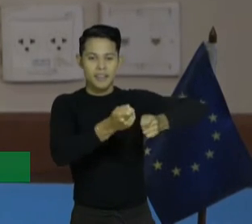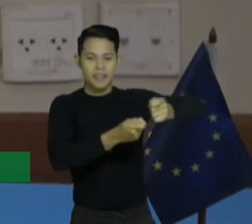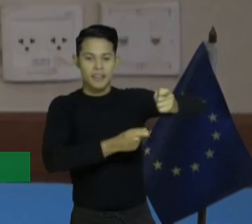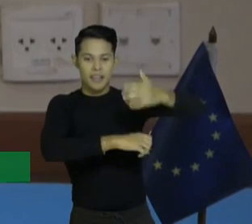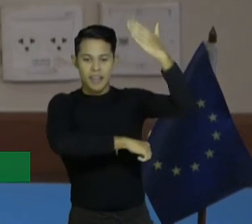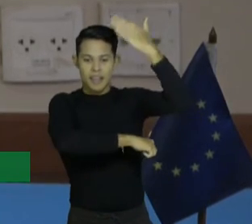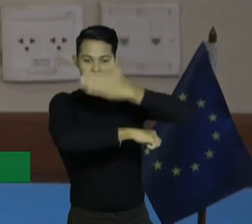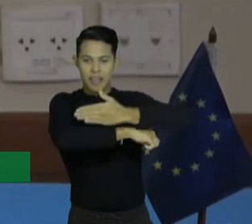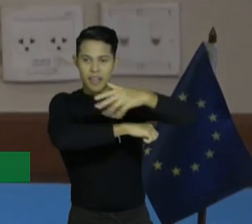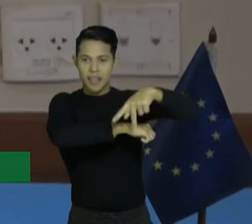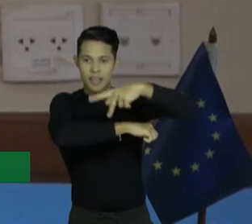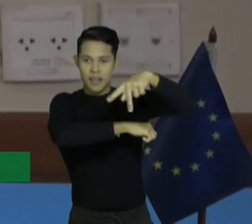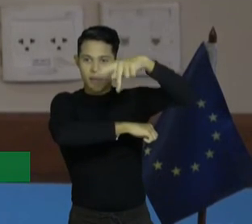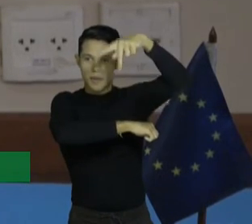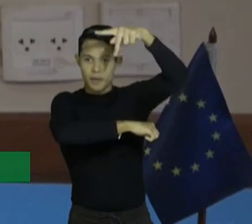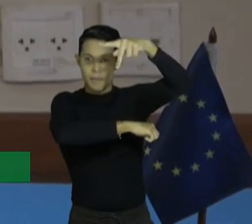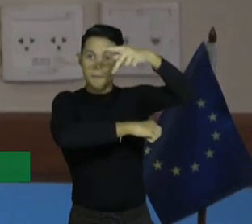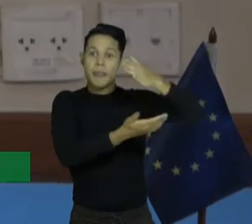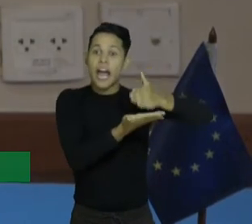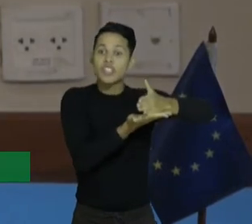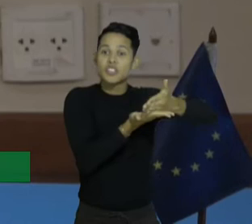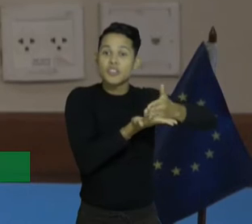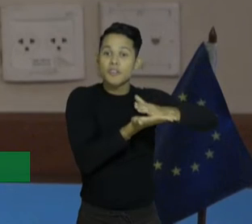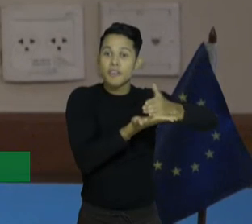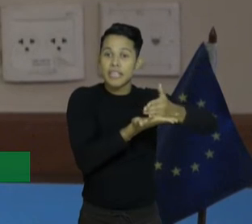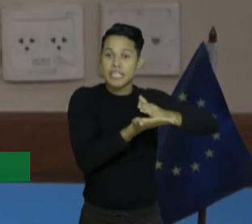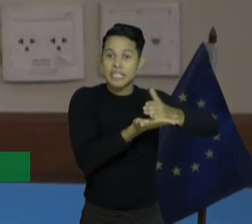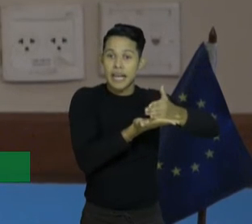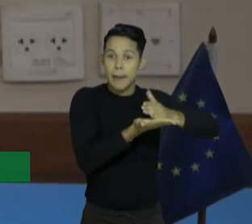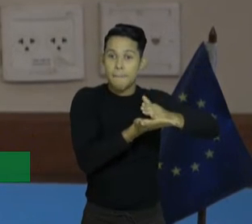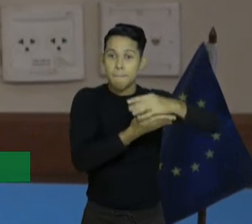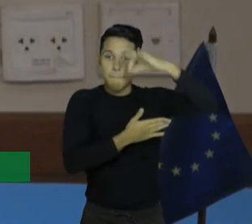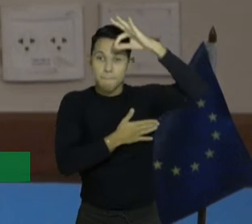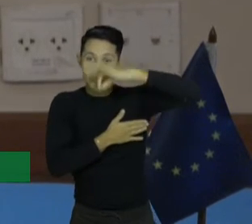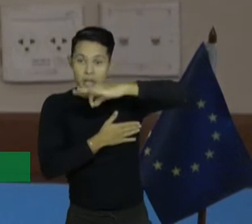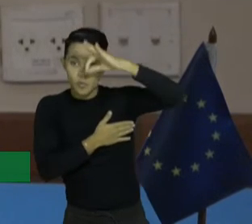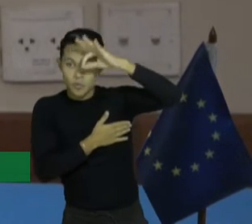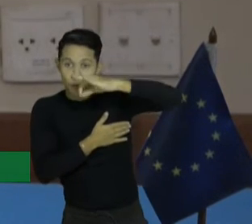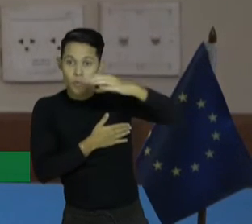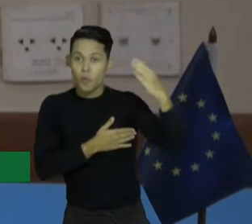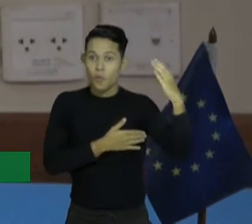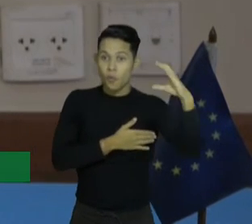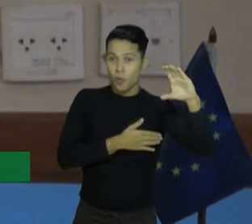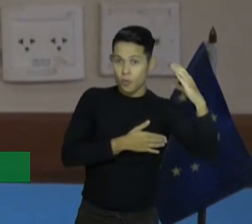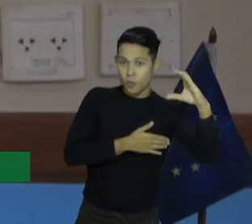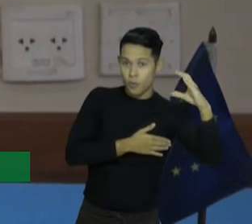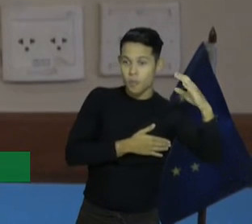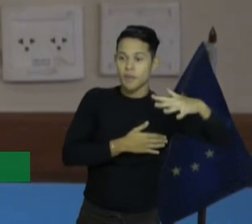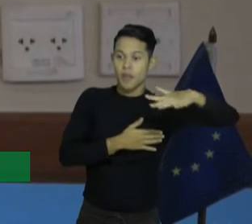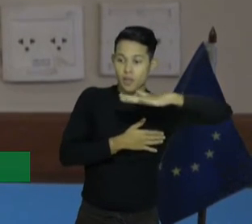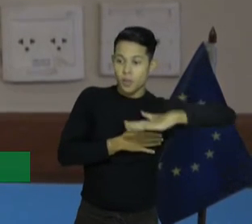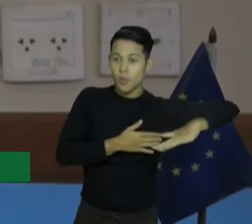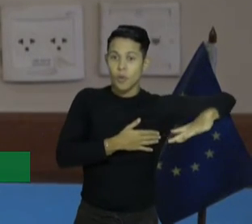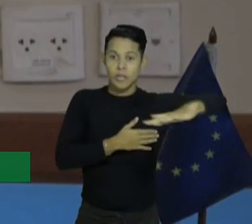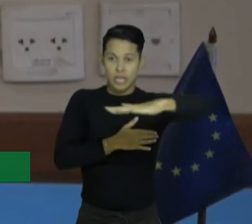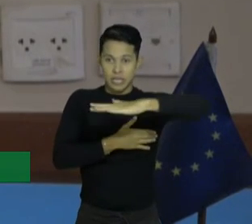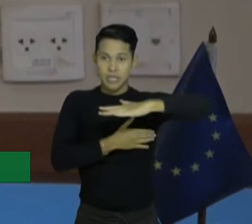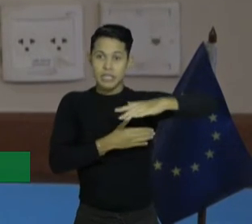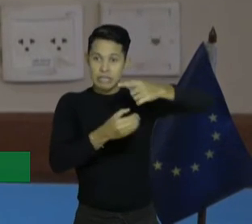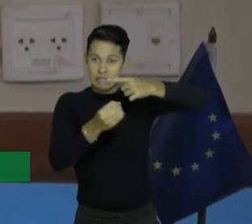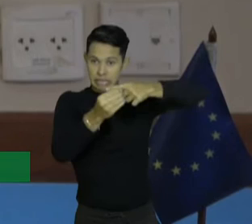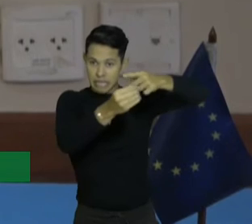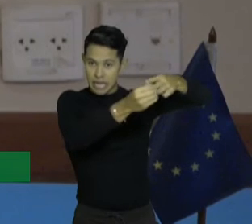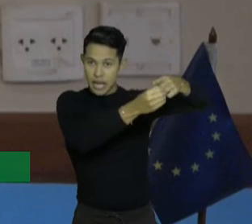com a com a com a Bolívia e com a Colômbia que as cidades já